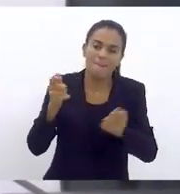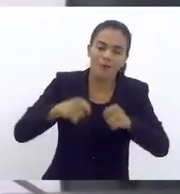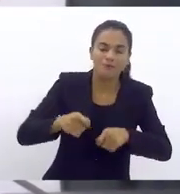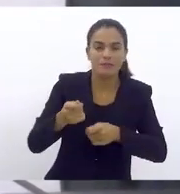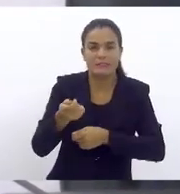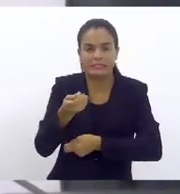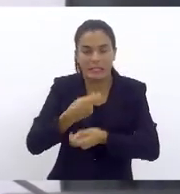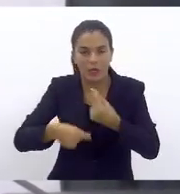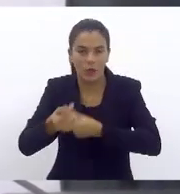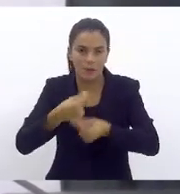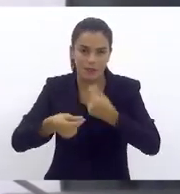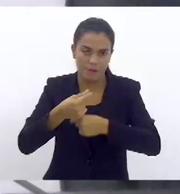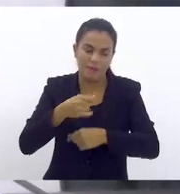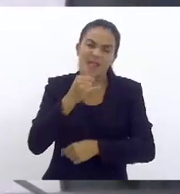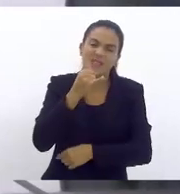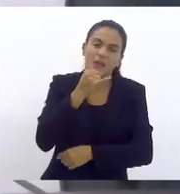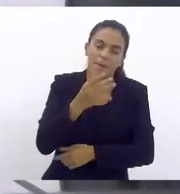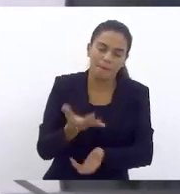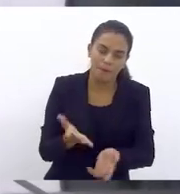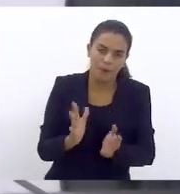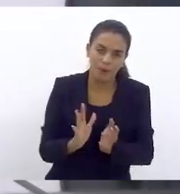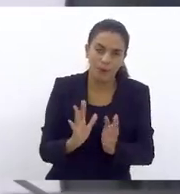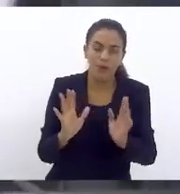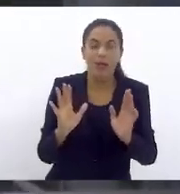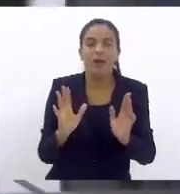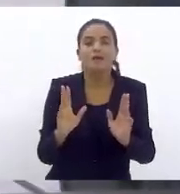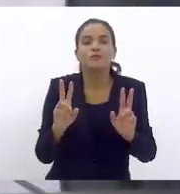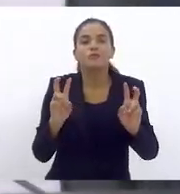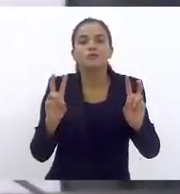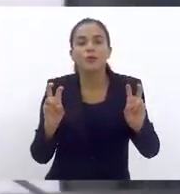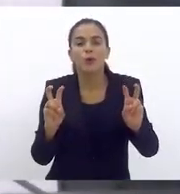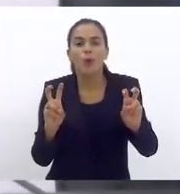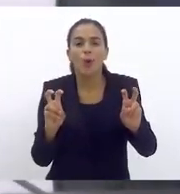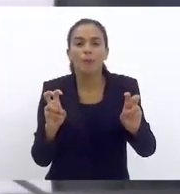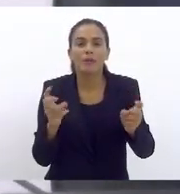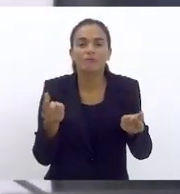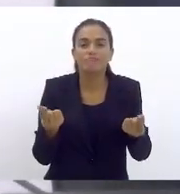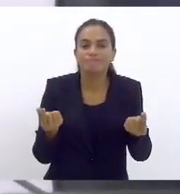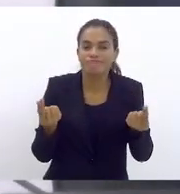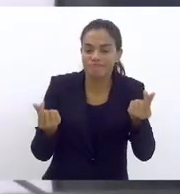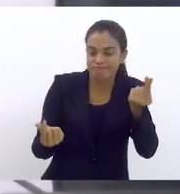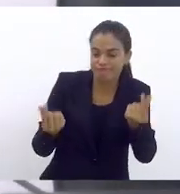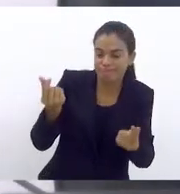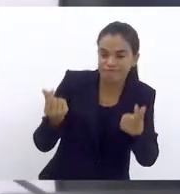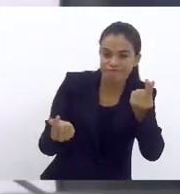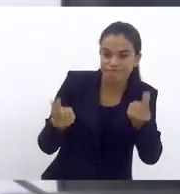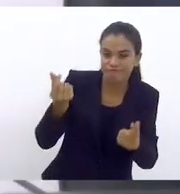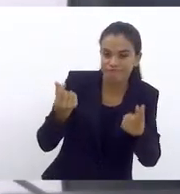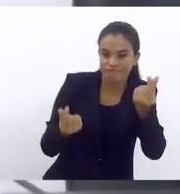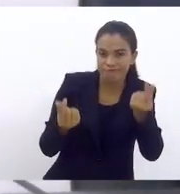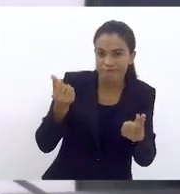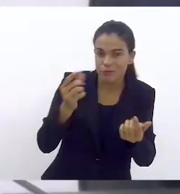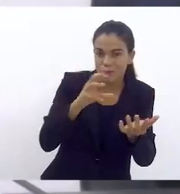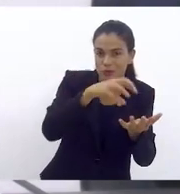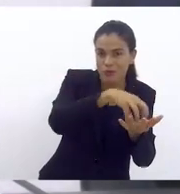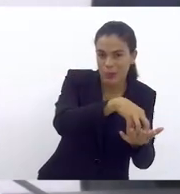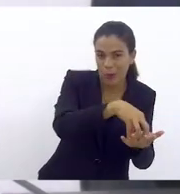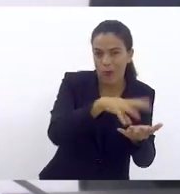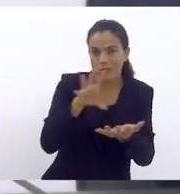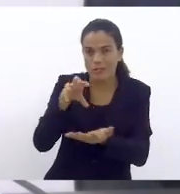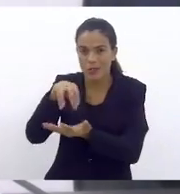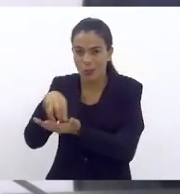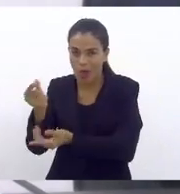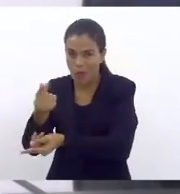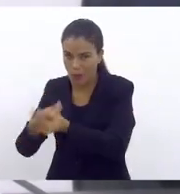se nós tratarmos por exemplo a questão do da balança setorial comercial não é é um outro componente importante